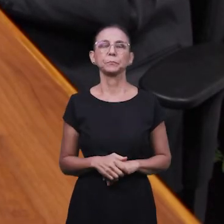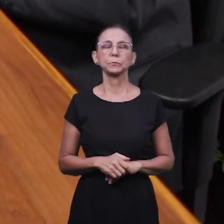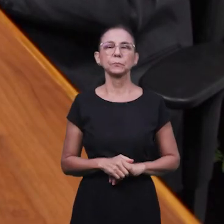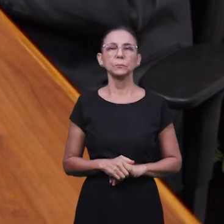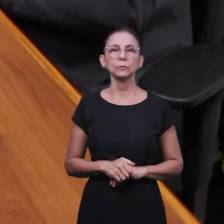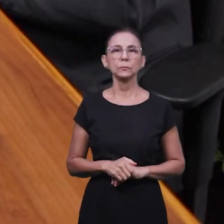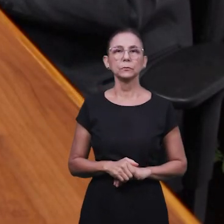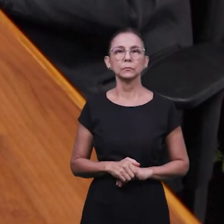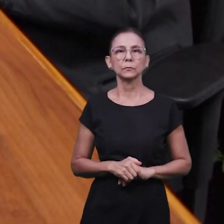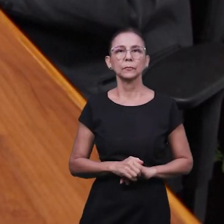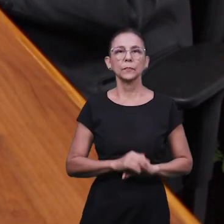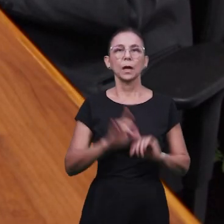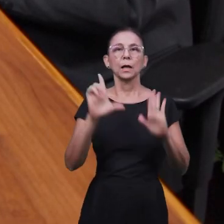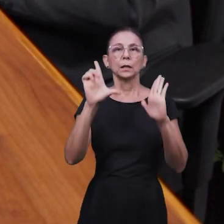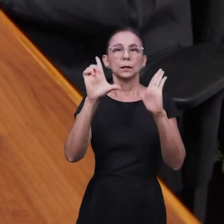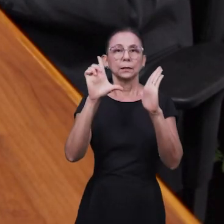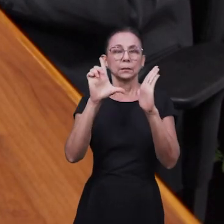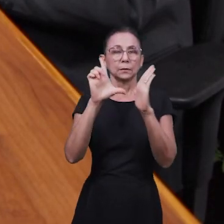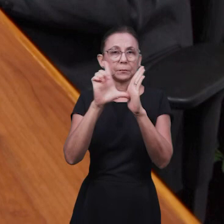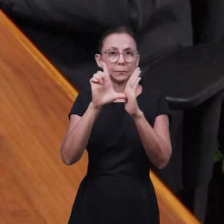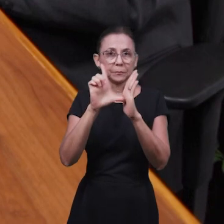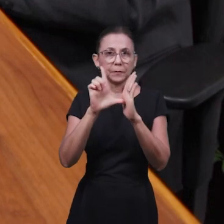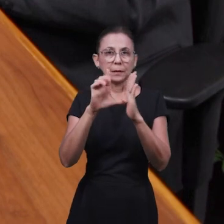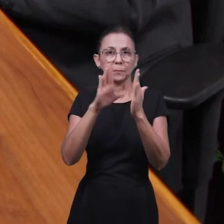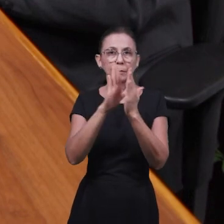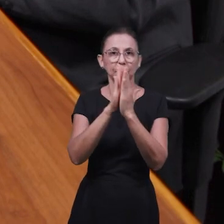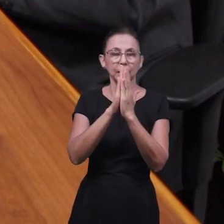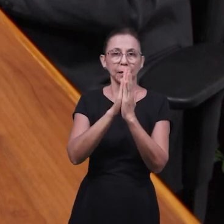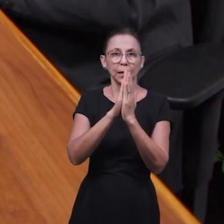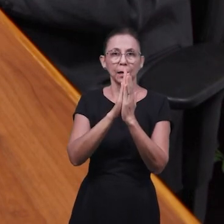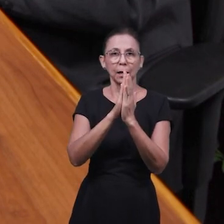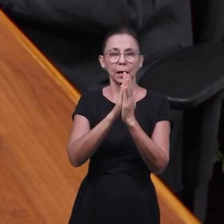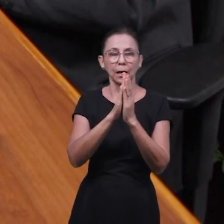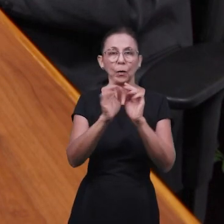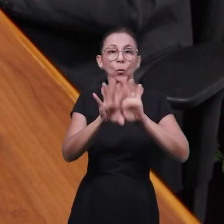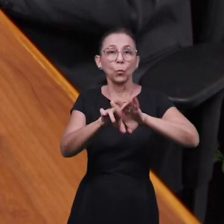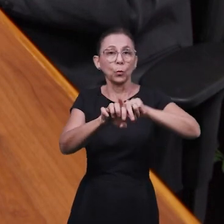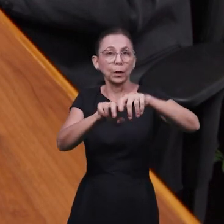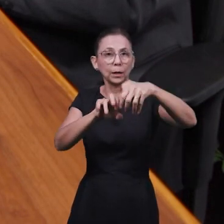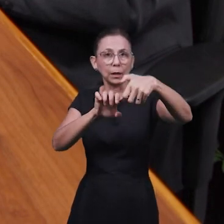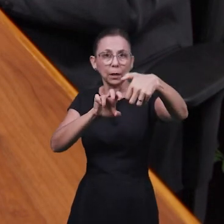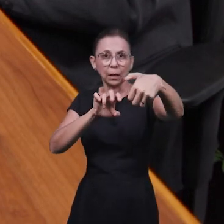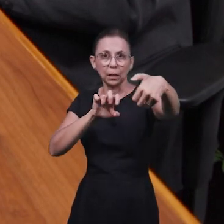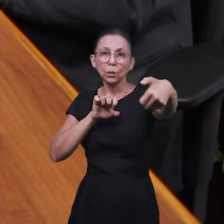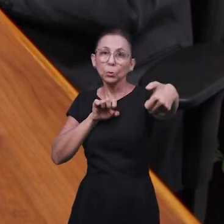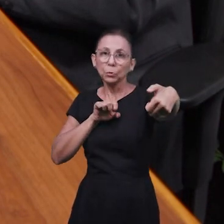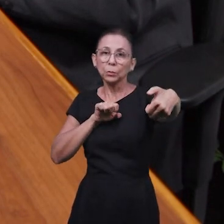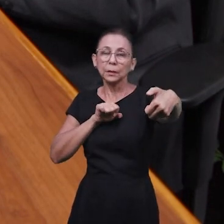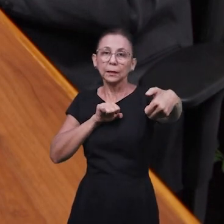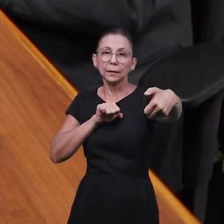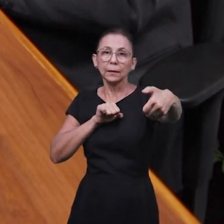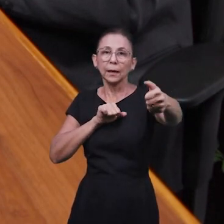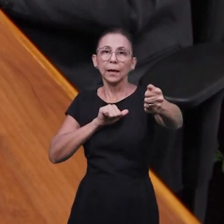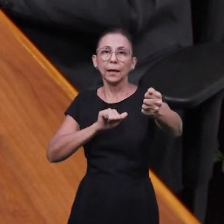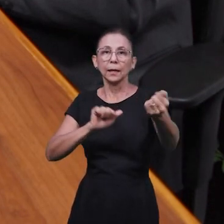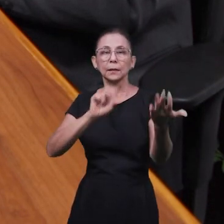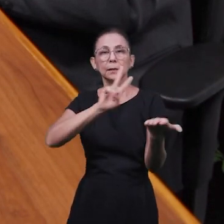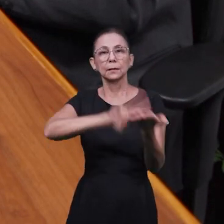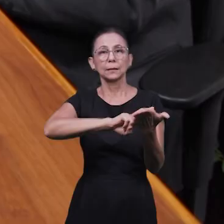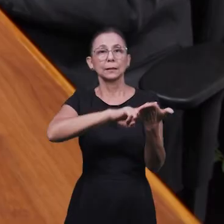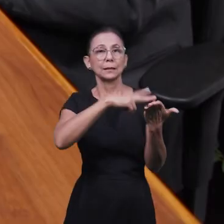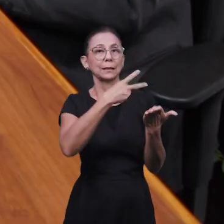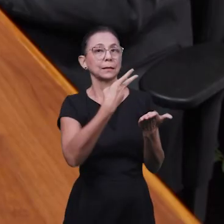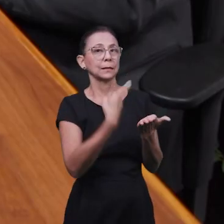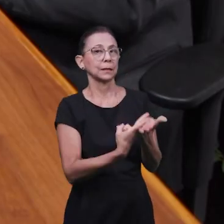traduzir a Bíblia vai ser aberta ao... No caso, lá era alemão, vernáculo. Depois ela vai